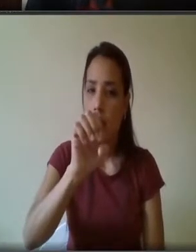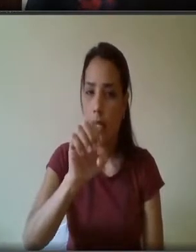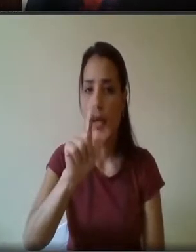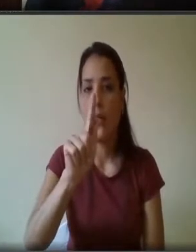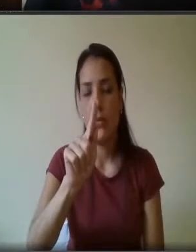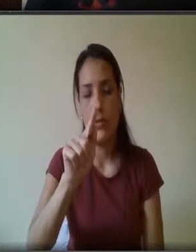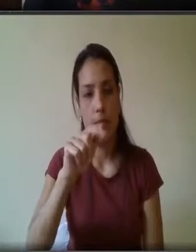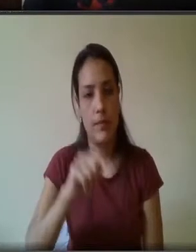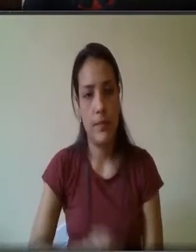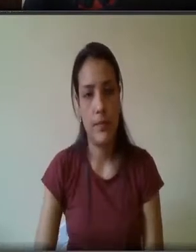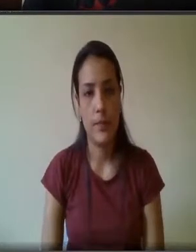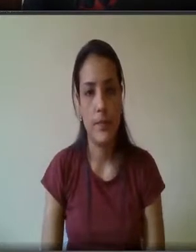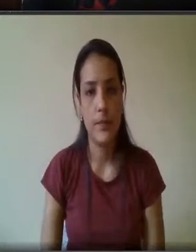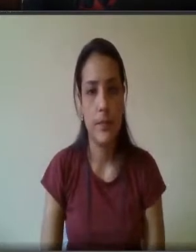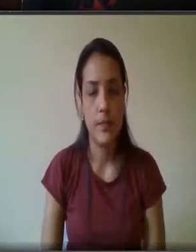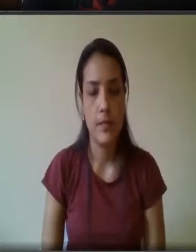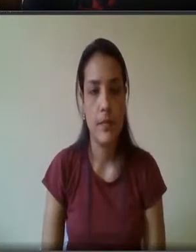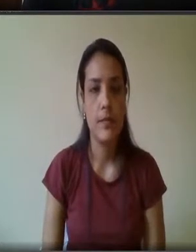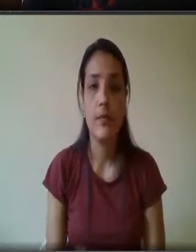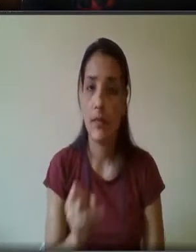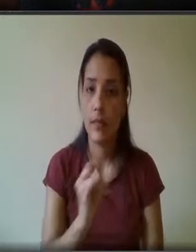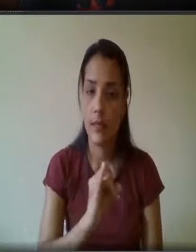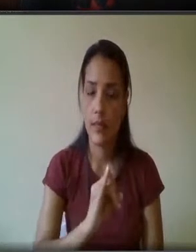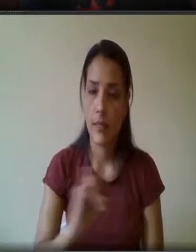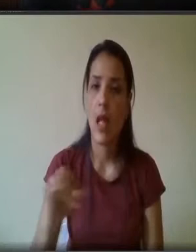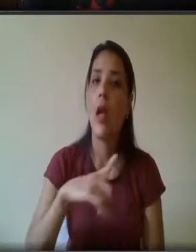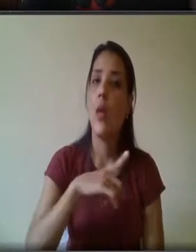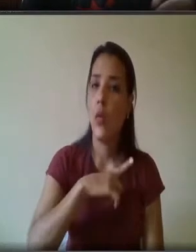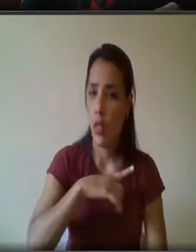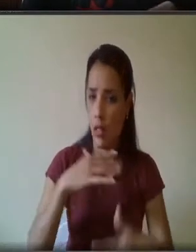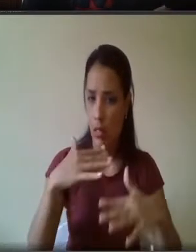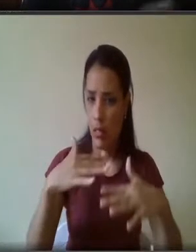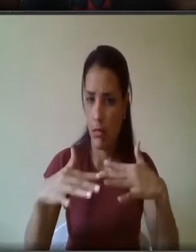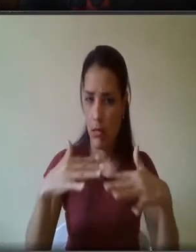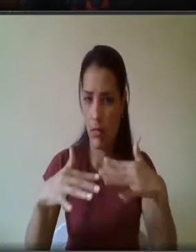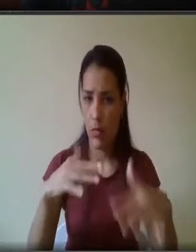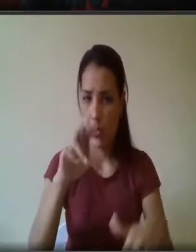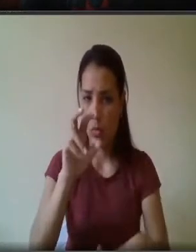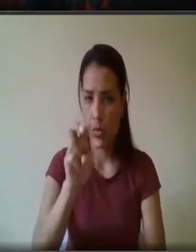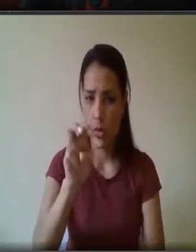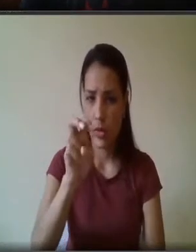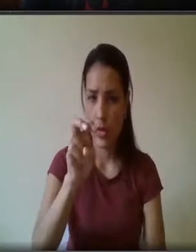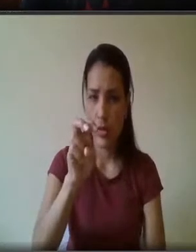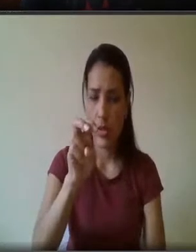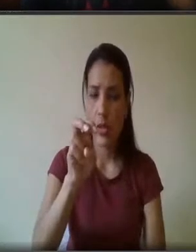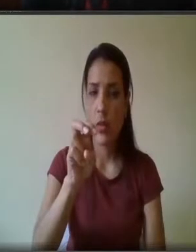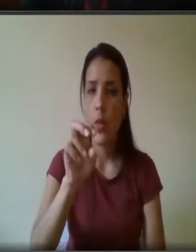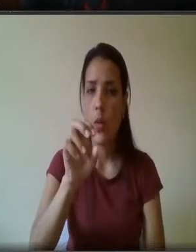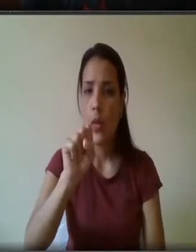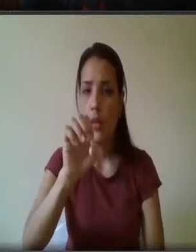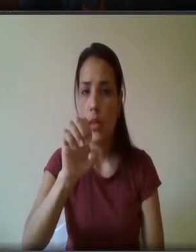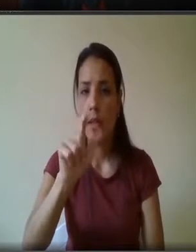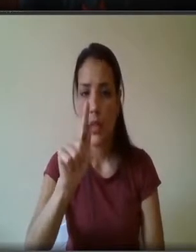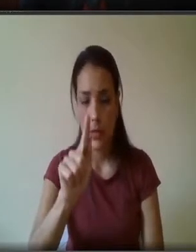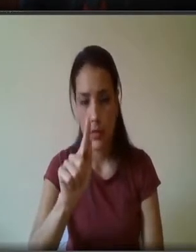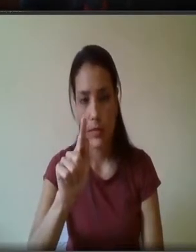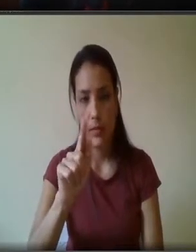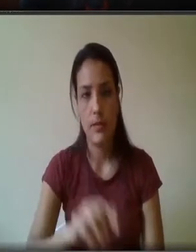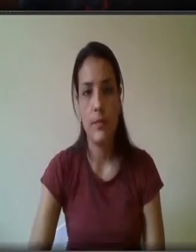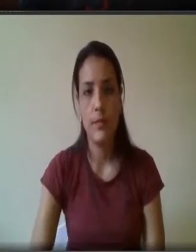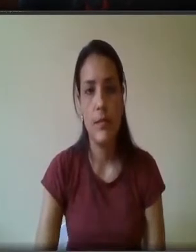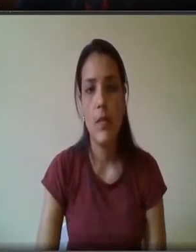catástrofe. Caso você tenha um tremor de 5 segundos ou de 10 segundos, numa escala